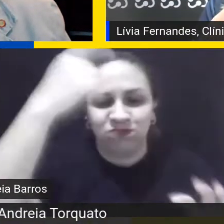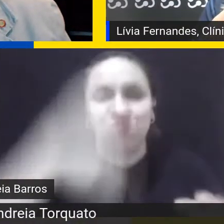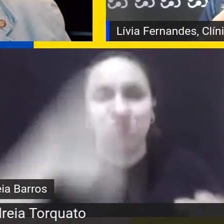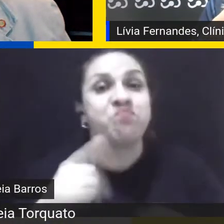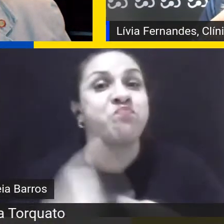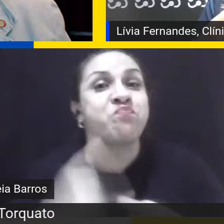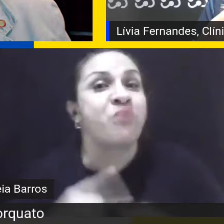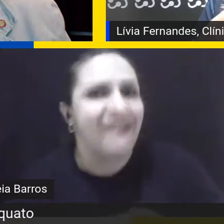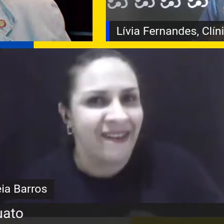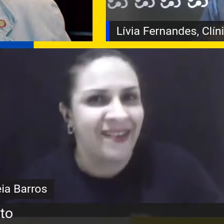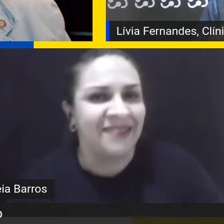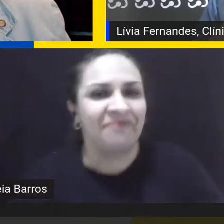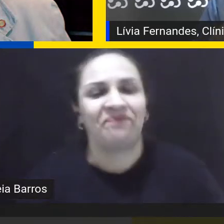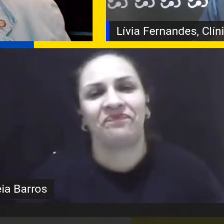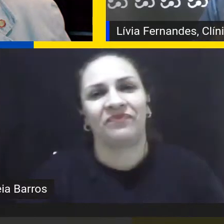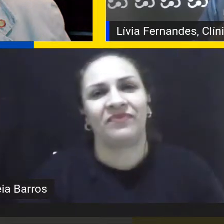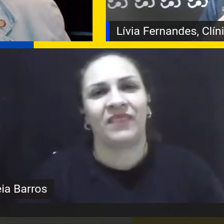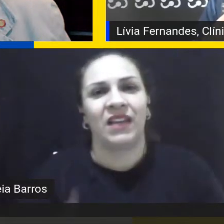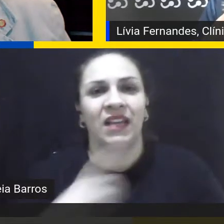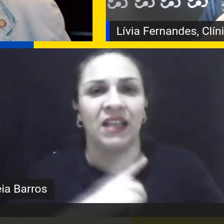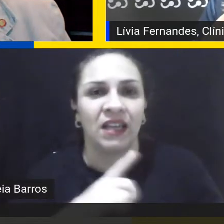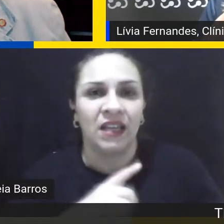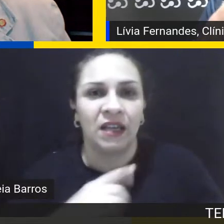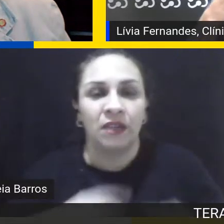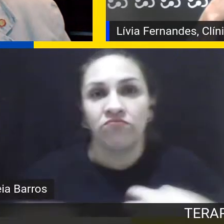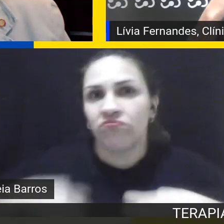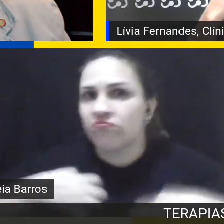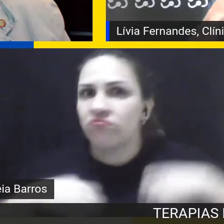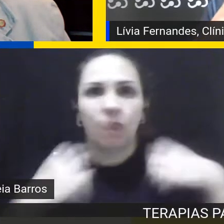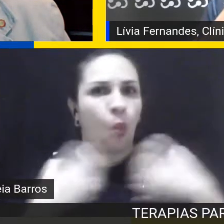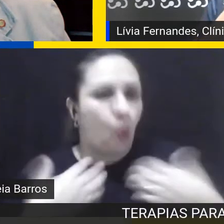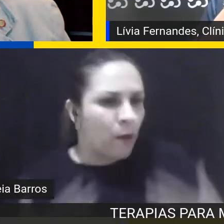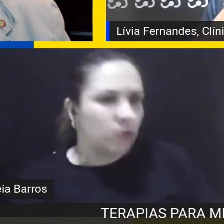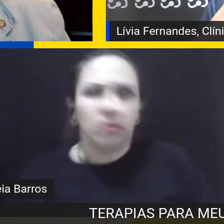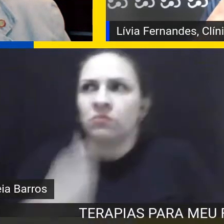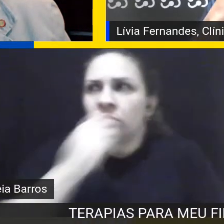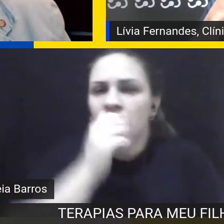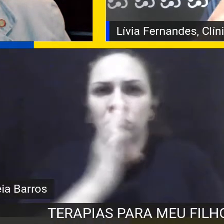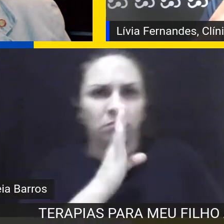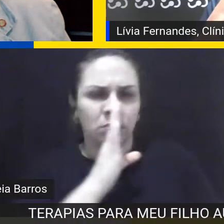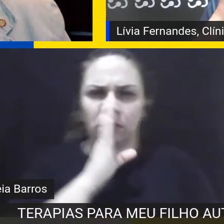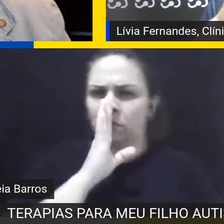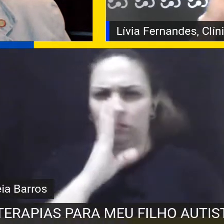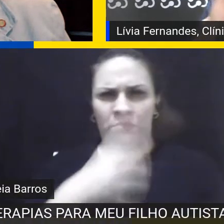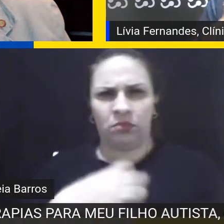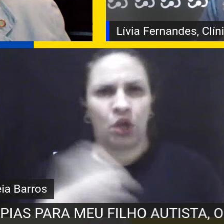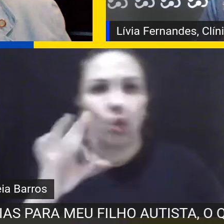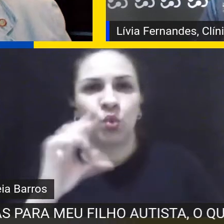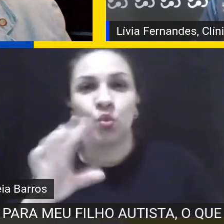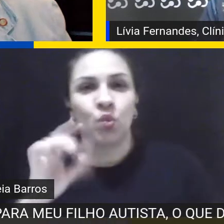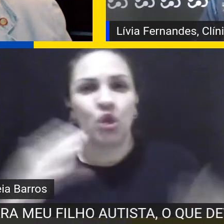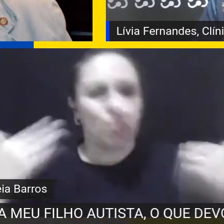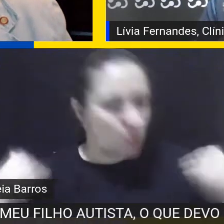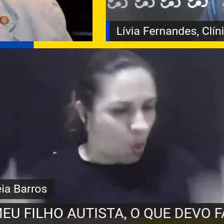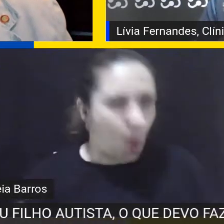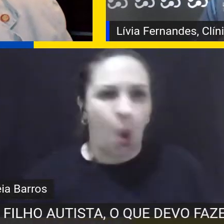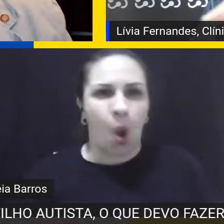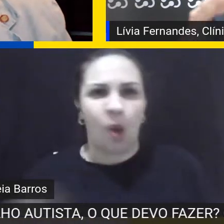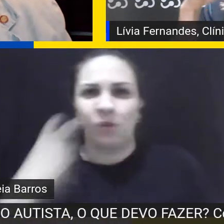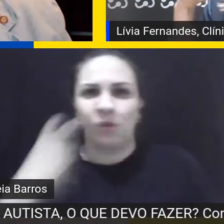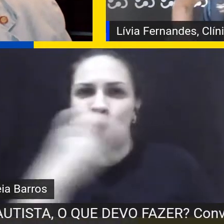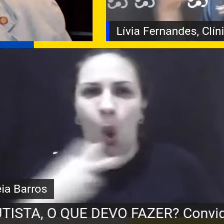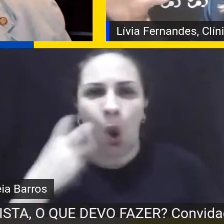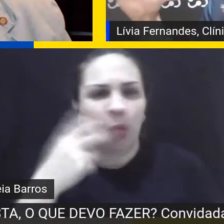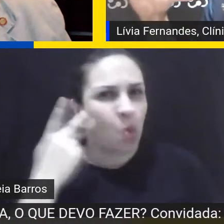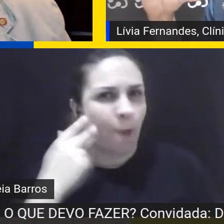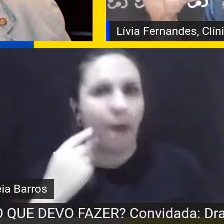quê? Porque ela tem uma alteração no comportamento. Quer dizer, não é uma alteração só na estrutura oromiofacial, que